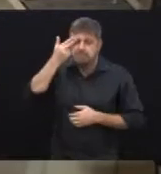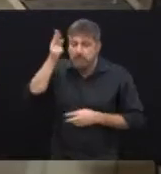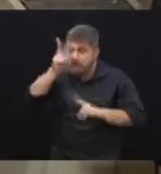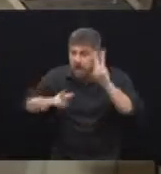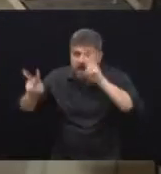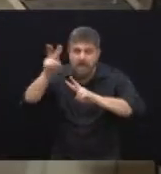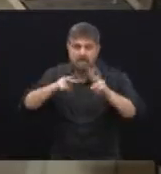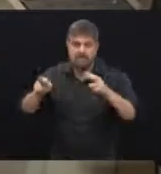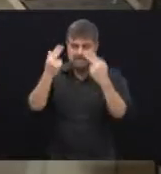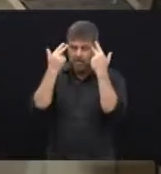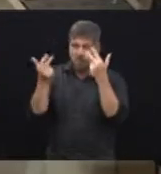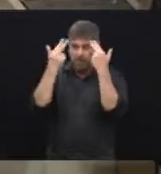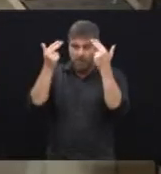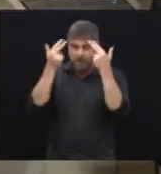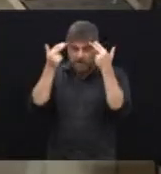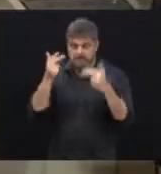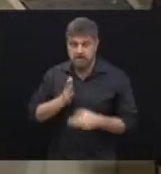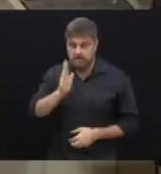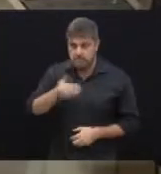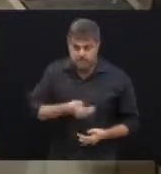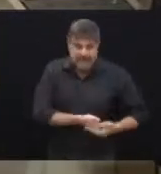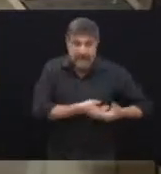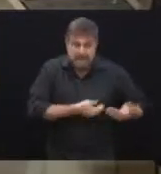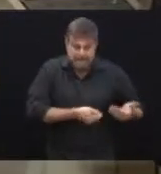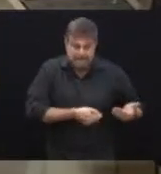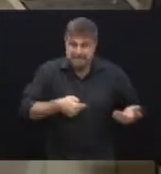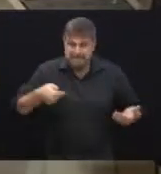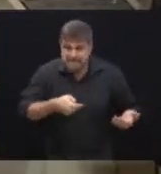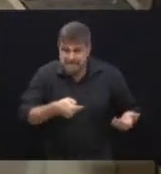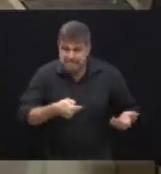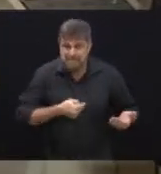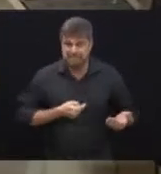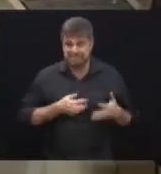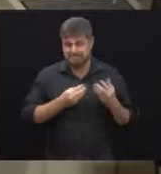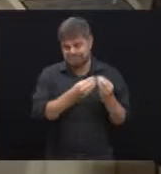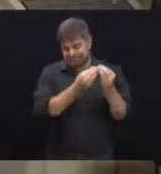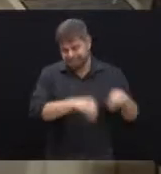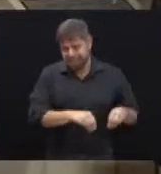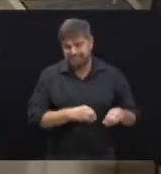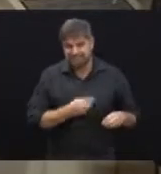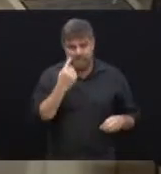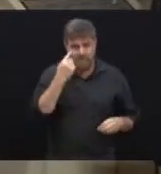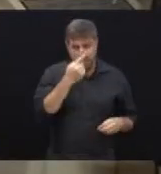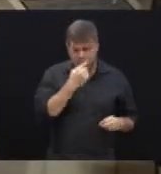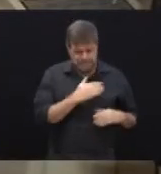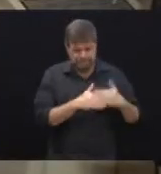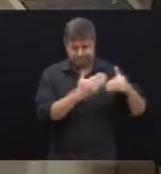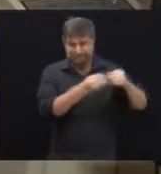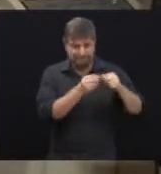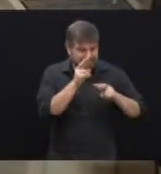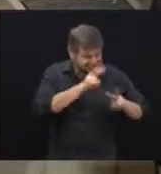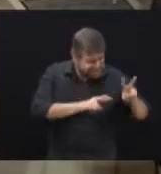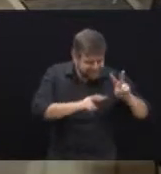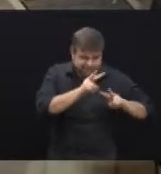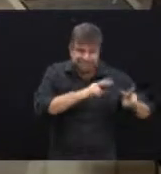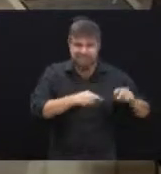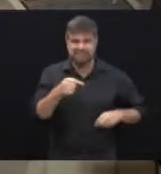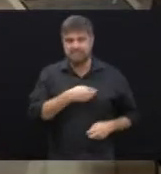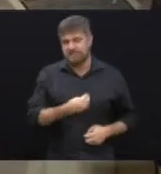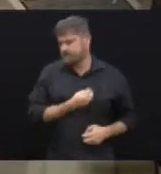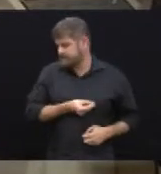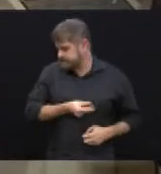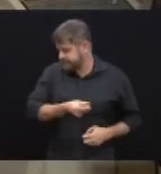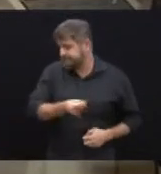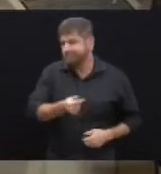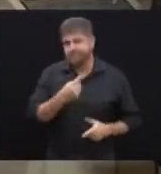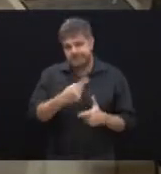catarata, a visão volta ao normal. A catarata acontecer logo cedo prejudica muito o desenvolvimento visual. Isso aí pode